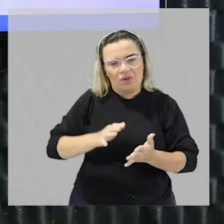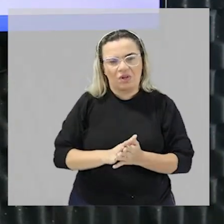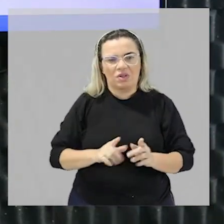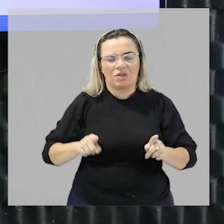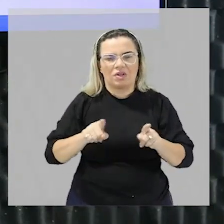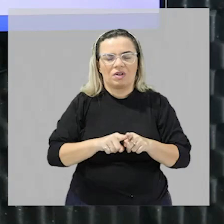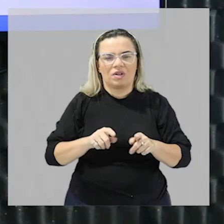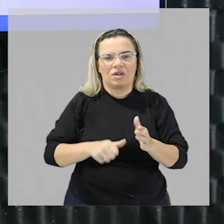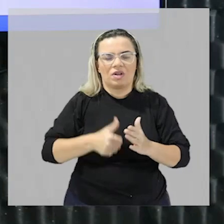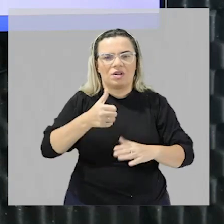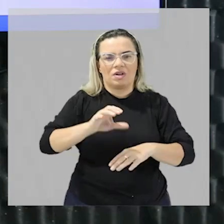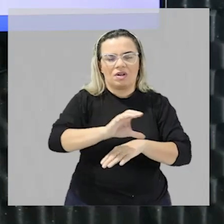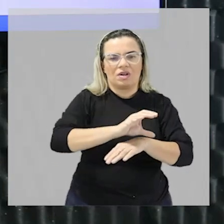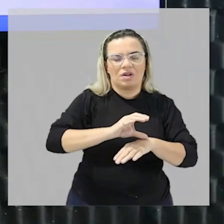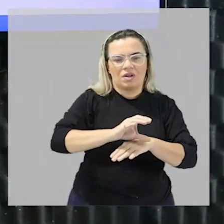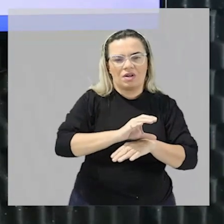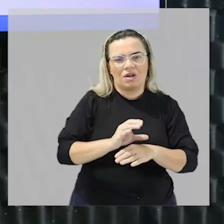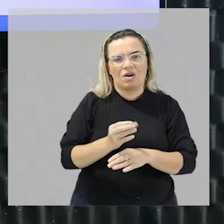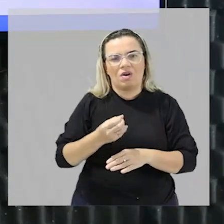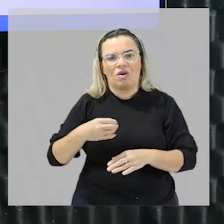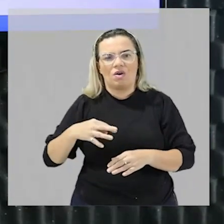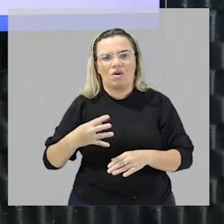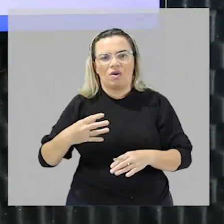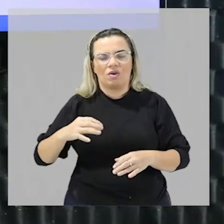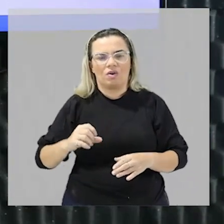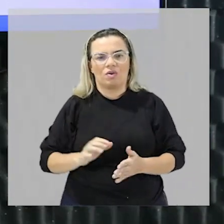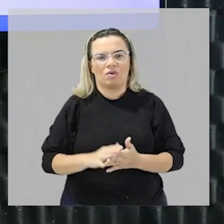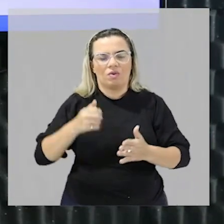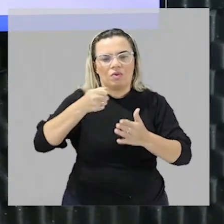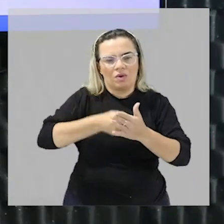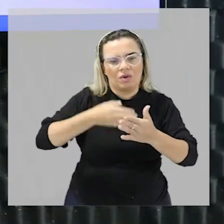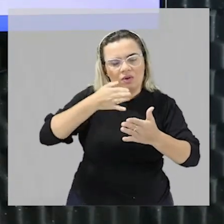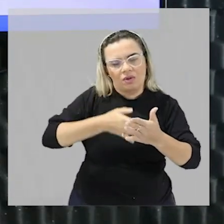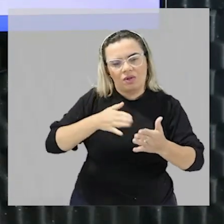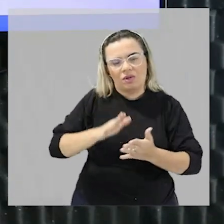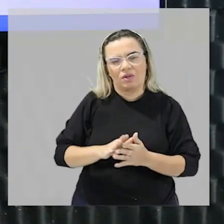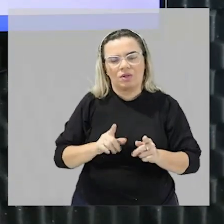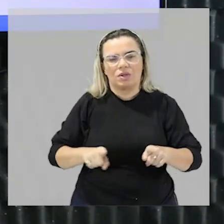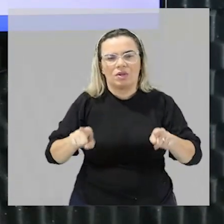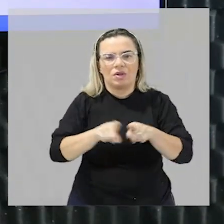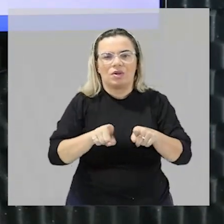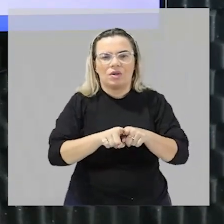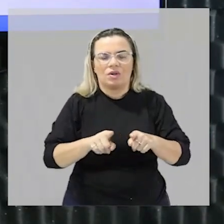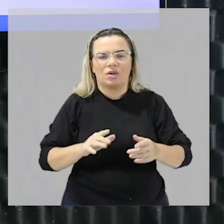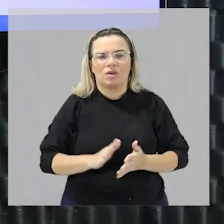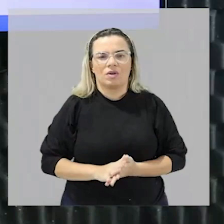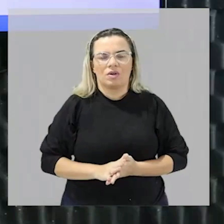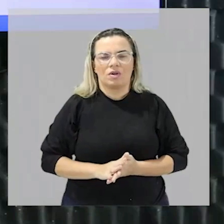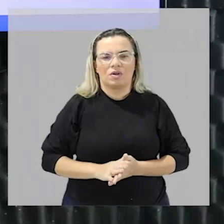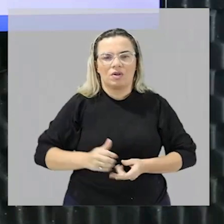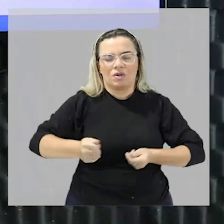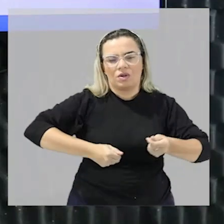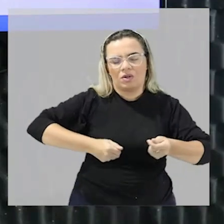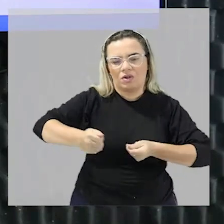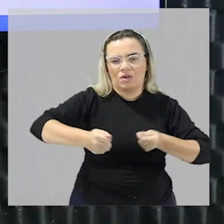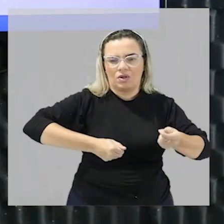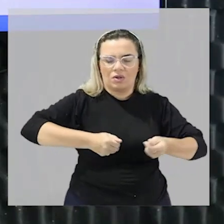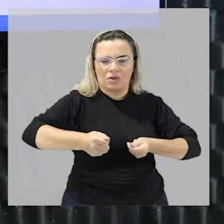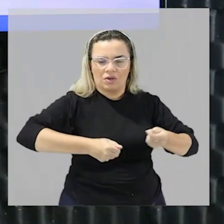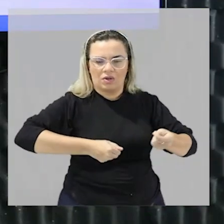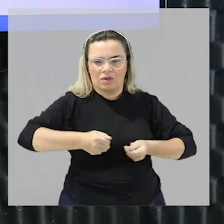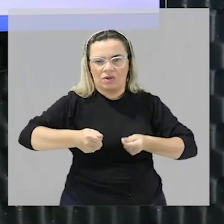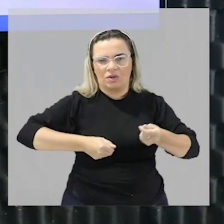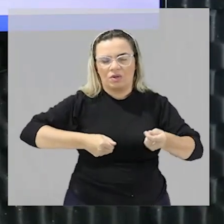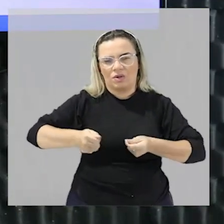primeira Constituição, isso nos mostra a tirania, ele tinha o poder moderador, que era o poder de